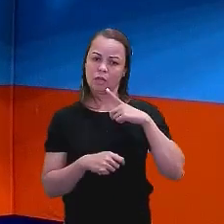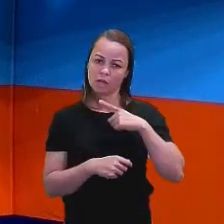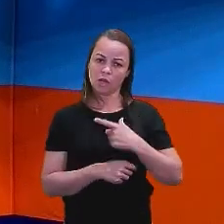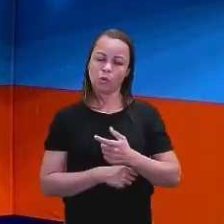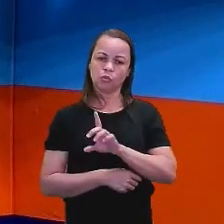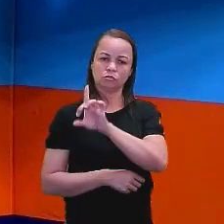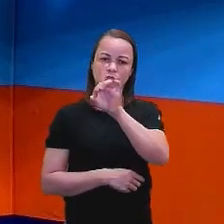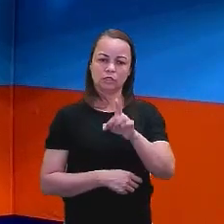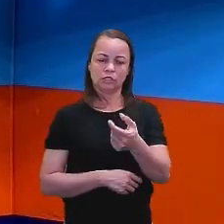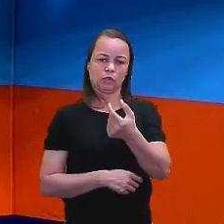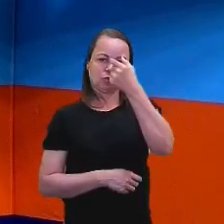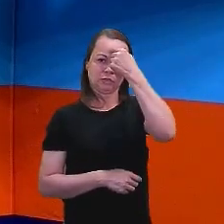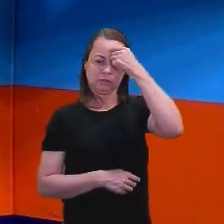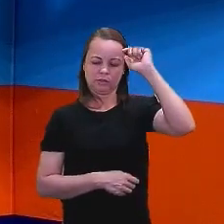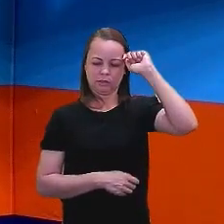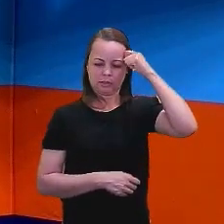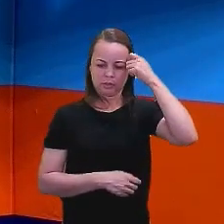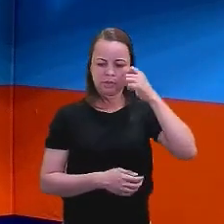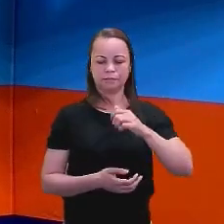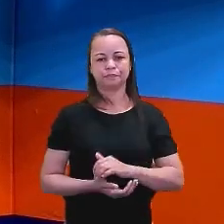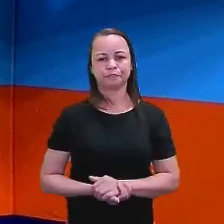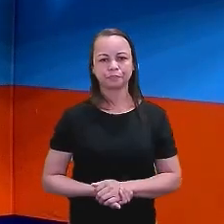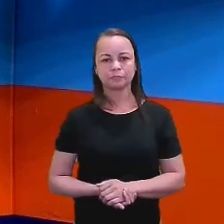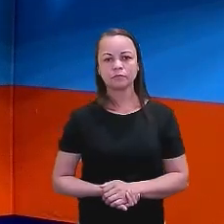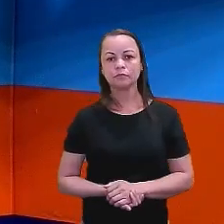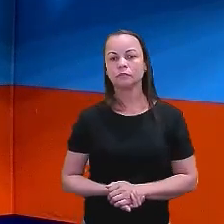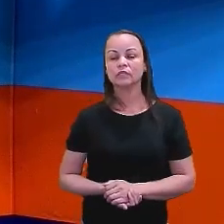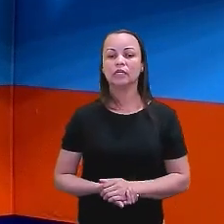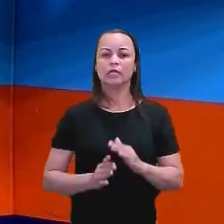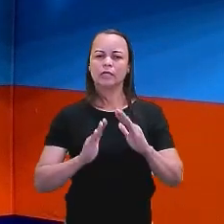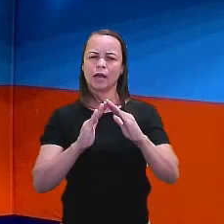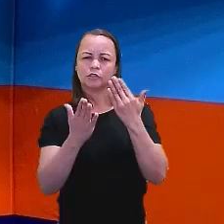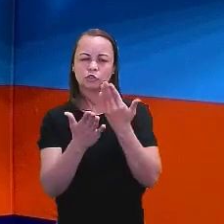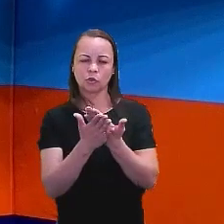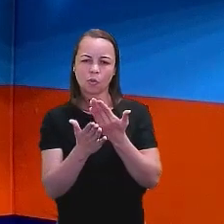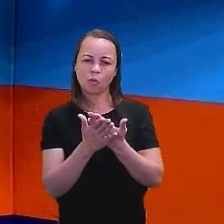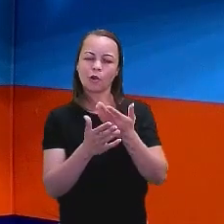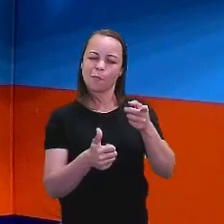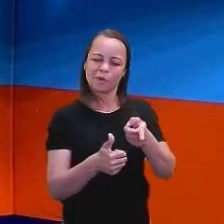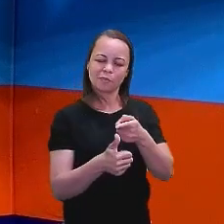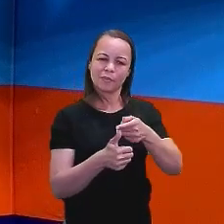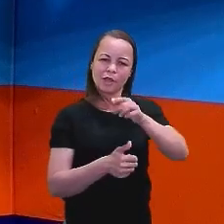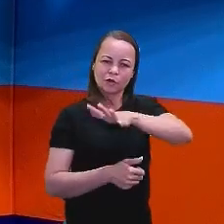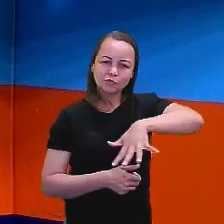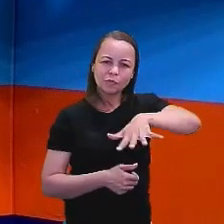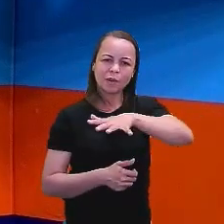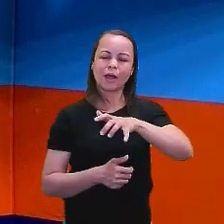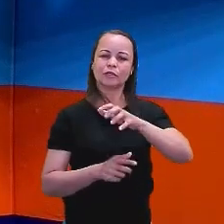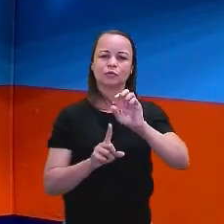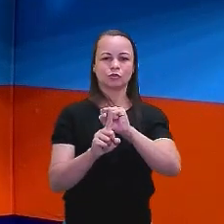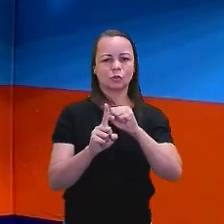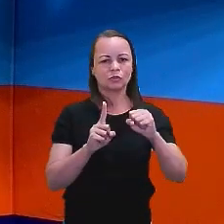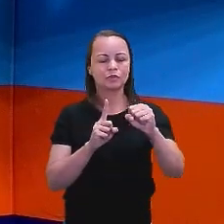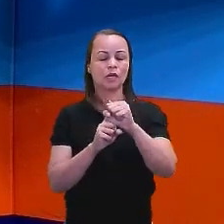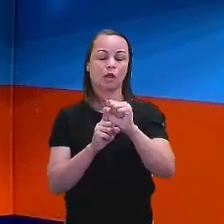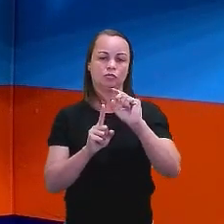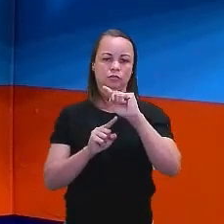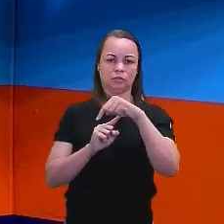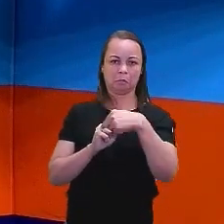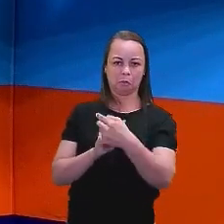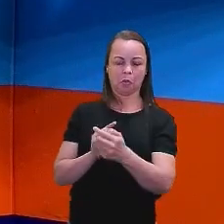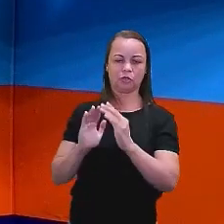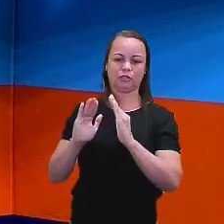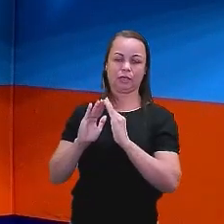negra. E a escola é o primeiro espaço social, depois da casa, né?